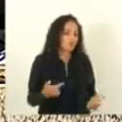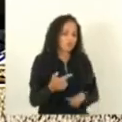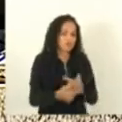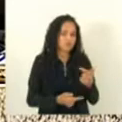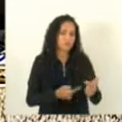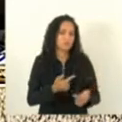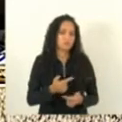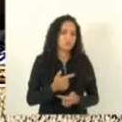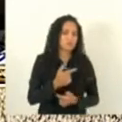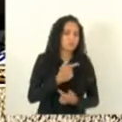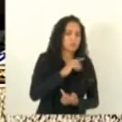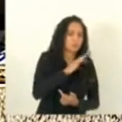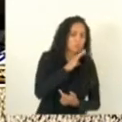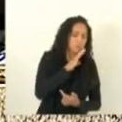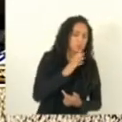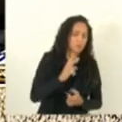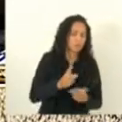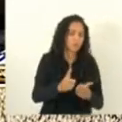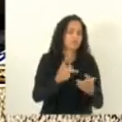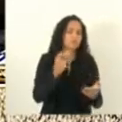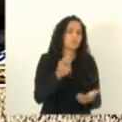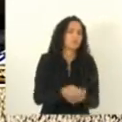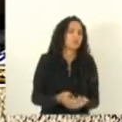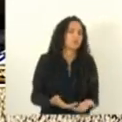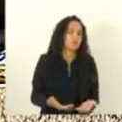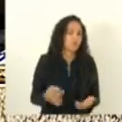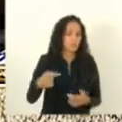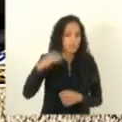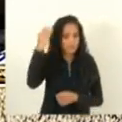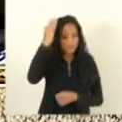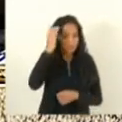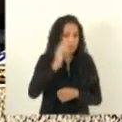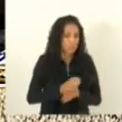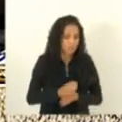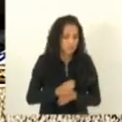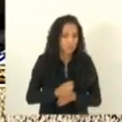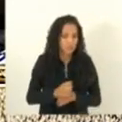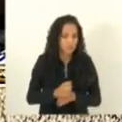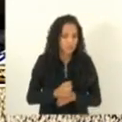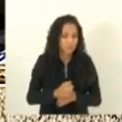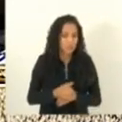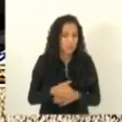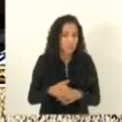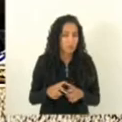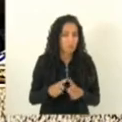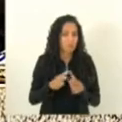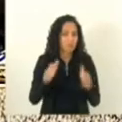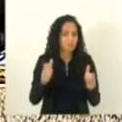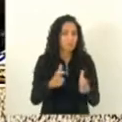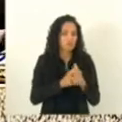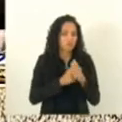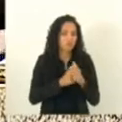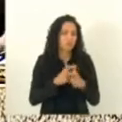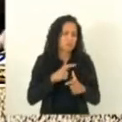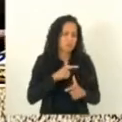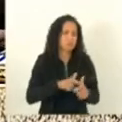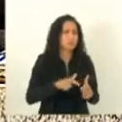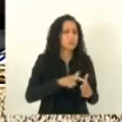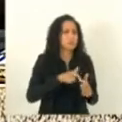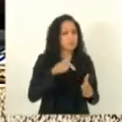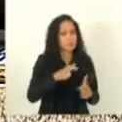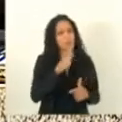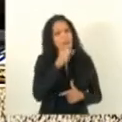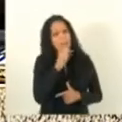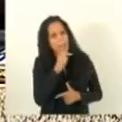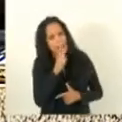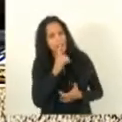serviço como contrapartida. O Estado está ficando cada vez mais endividado. Temos problemas crônicos no abastecimento